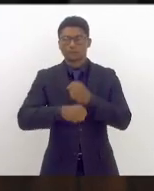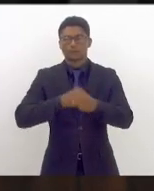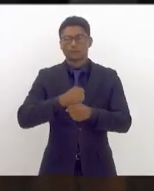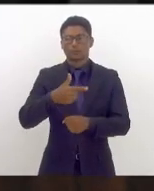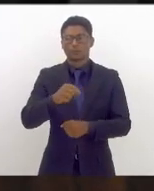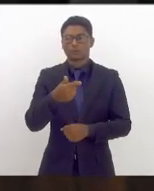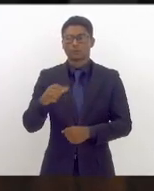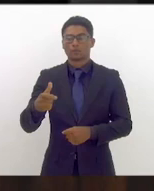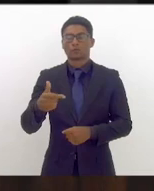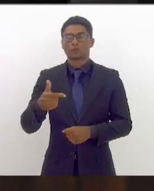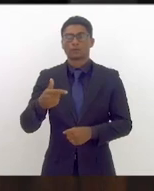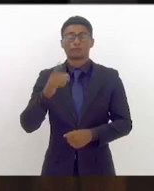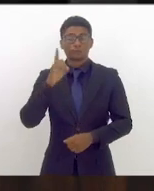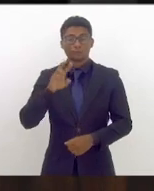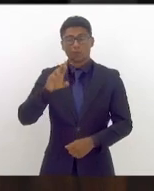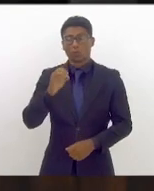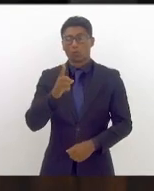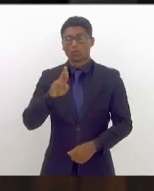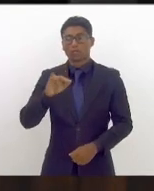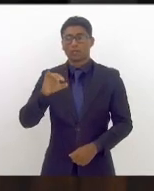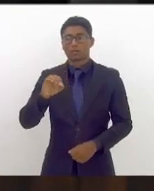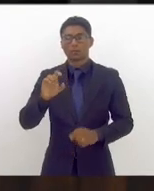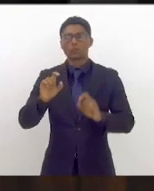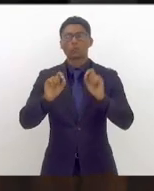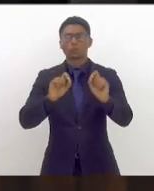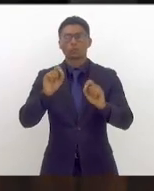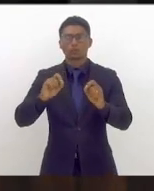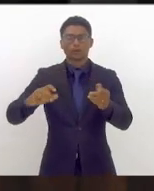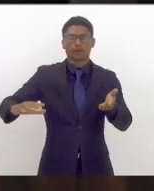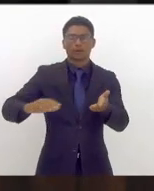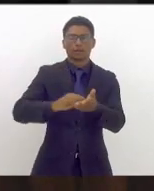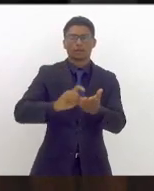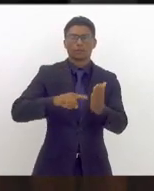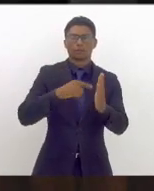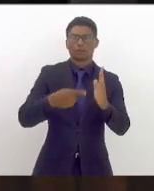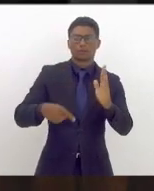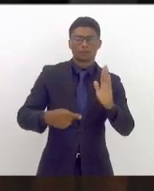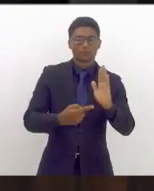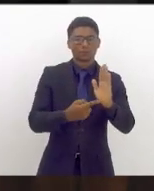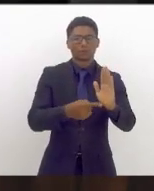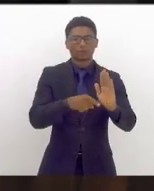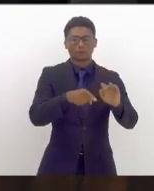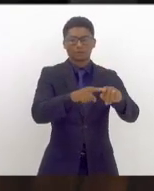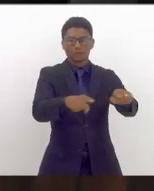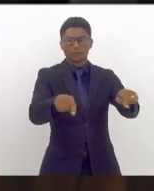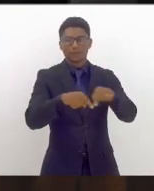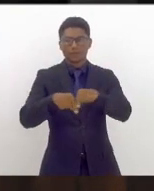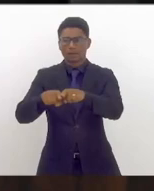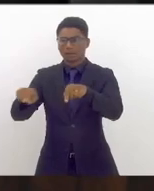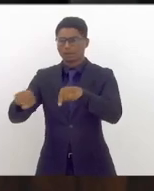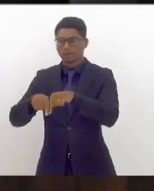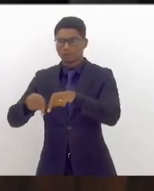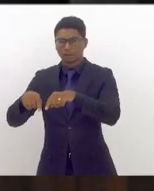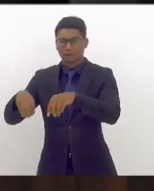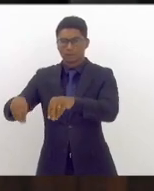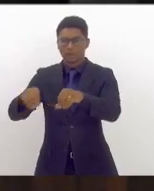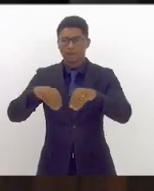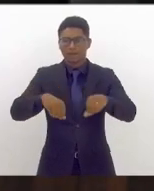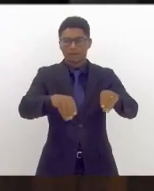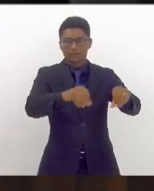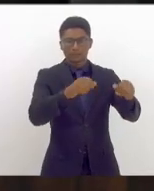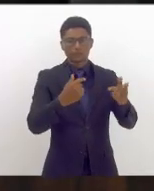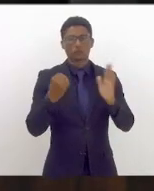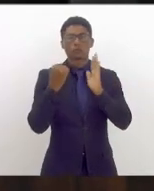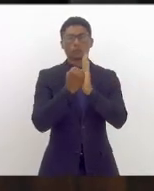de altura e deputado Rodrigo Amorim cancelamento de inscrição indevida de tombamento de terreno para promoção Desenvolvimento Social local